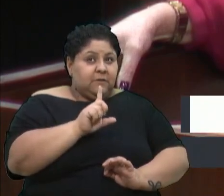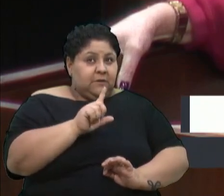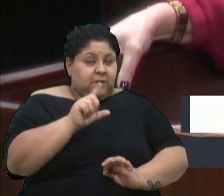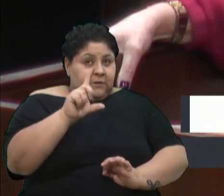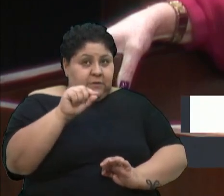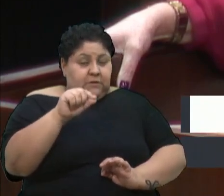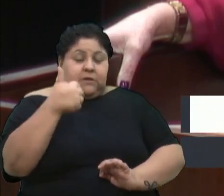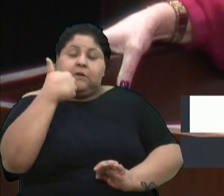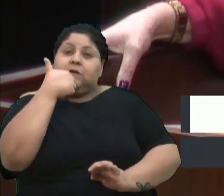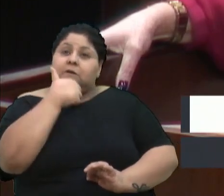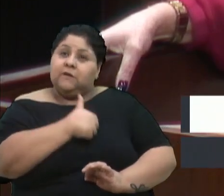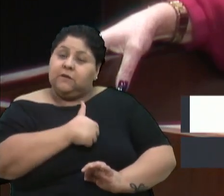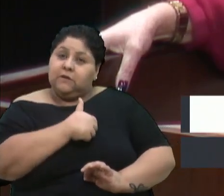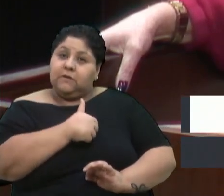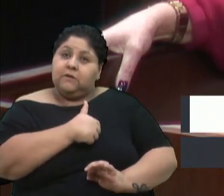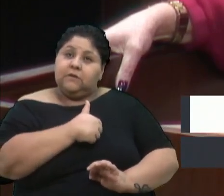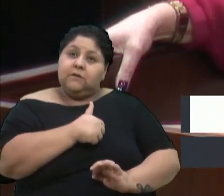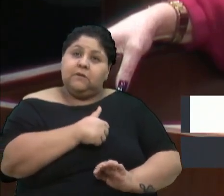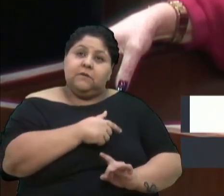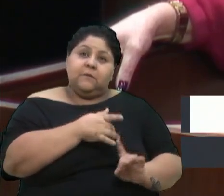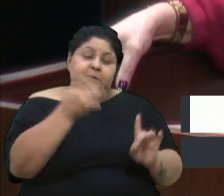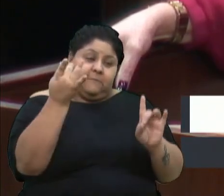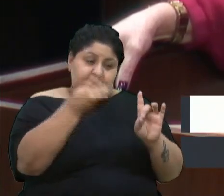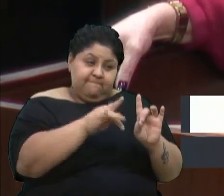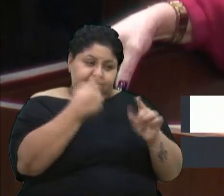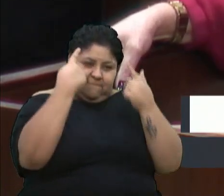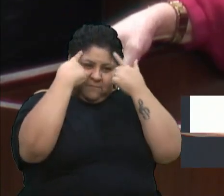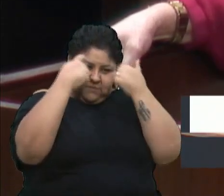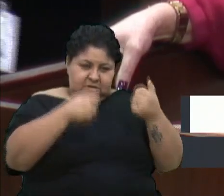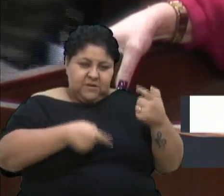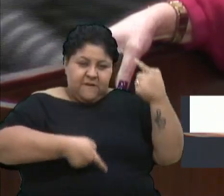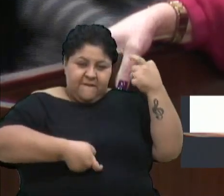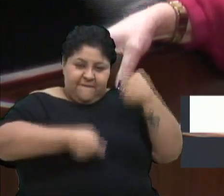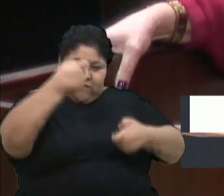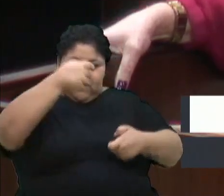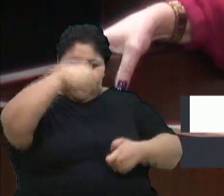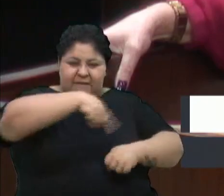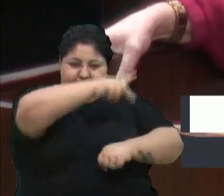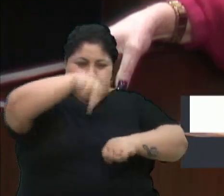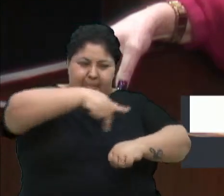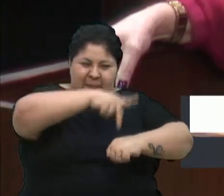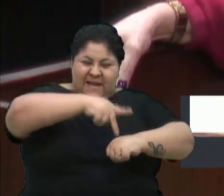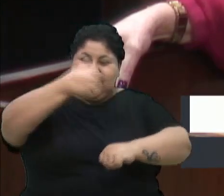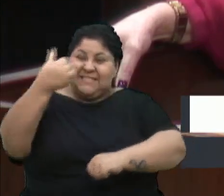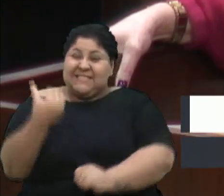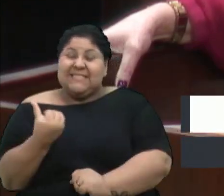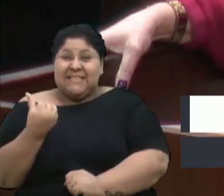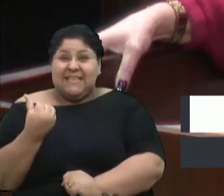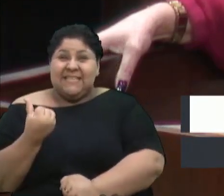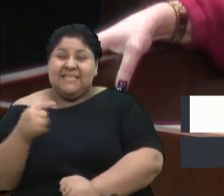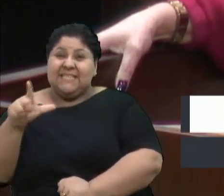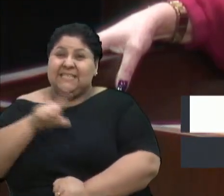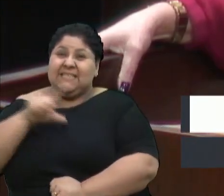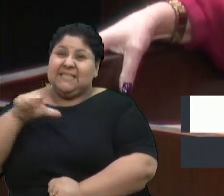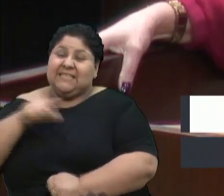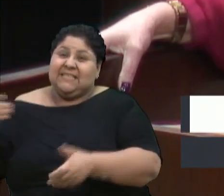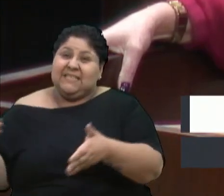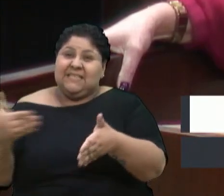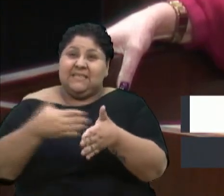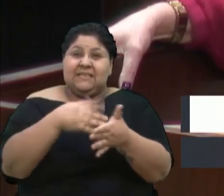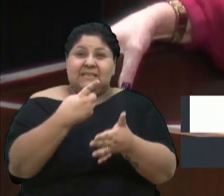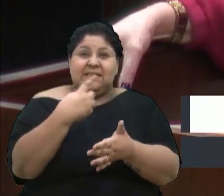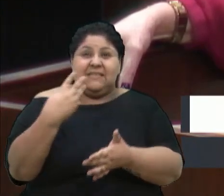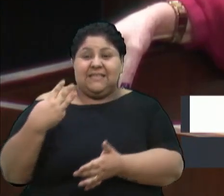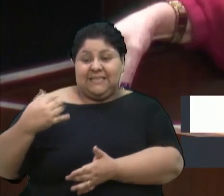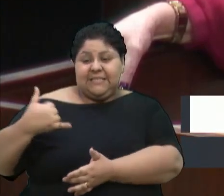mulheres vítimas de violência sexual no nosso país, 6 têm até 13 anos